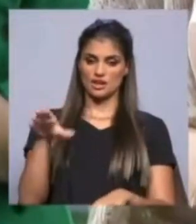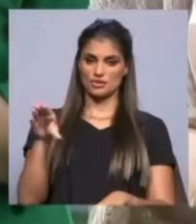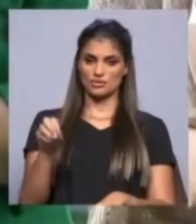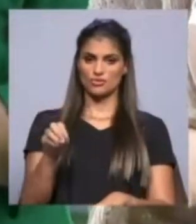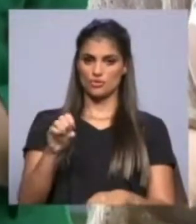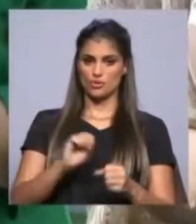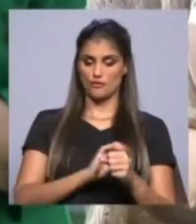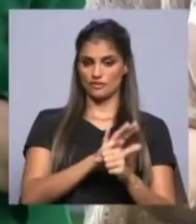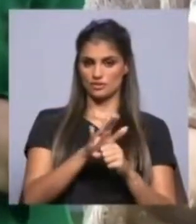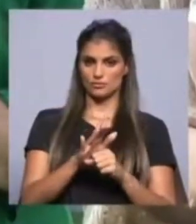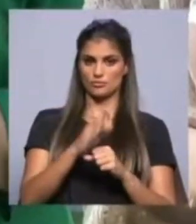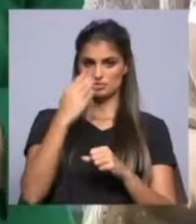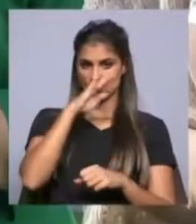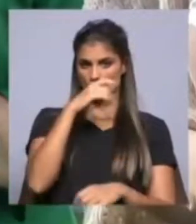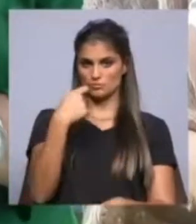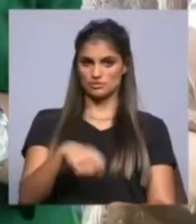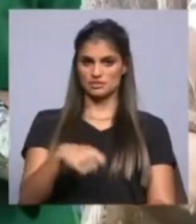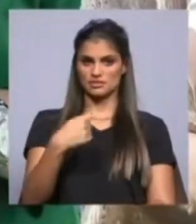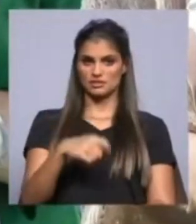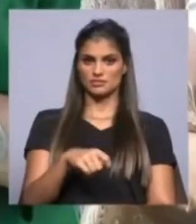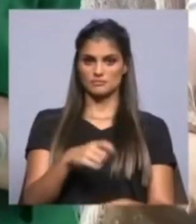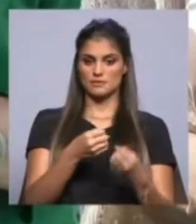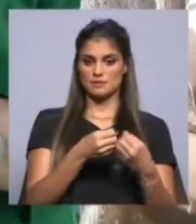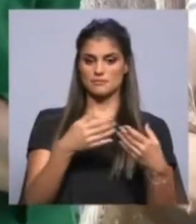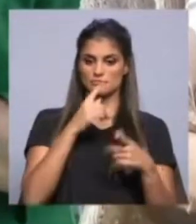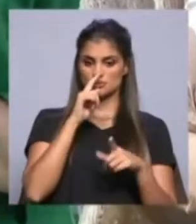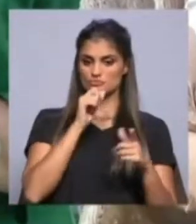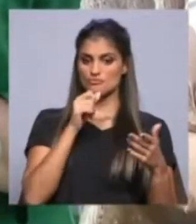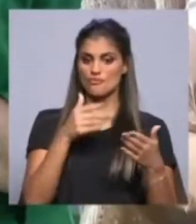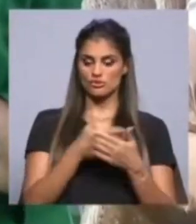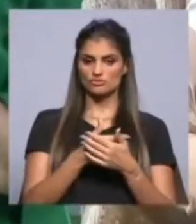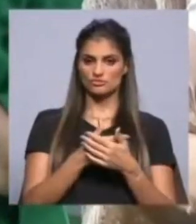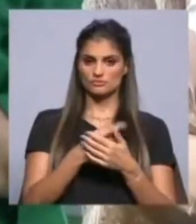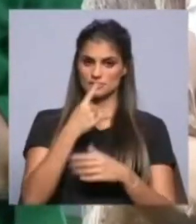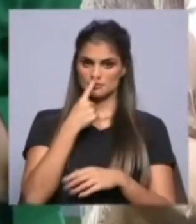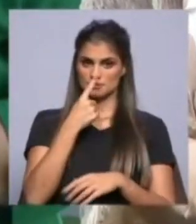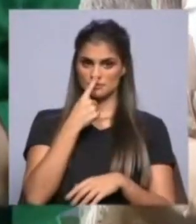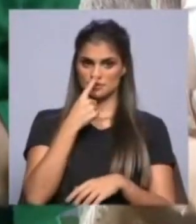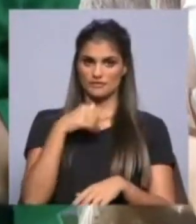Bolsonaro é um presidente genocida, perdeu no primeiro turno e vai perder no segundo.